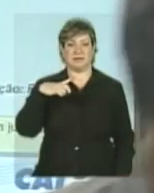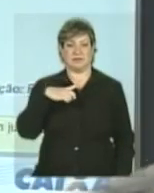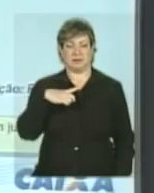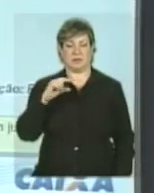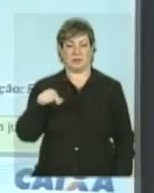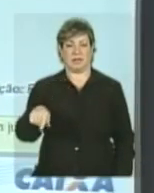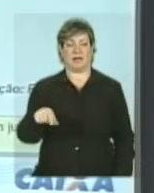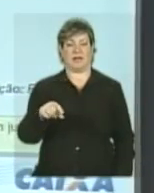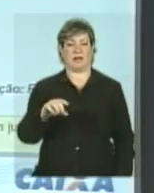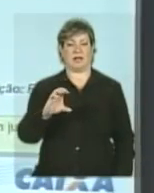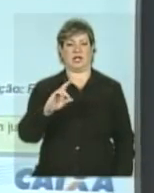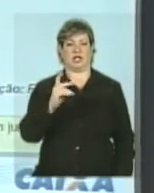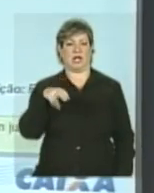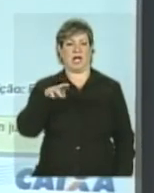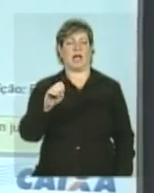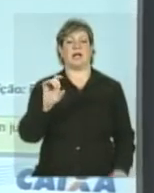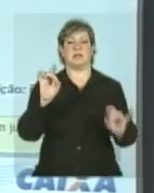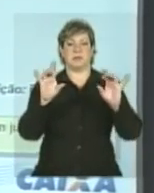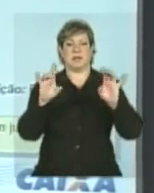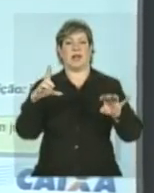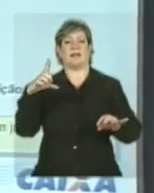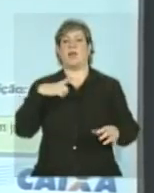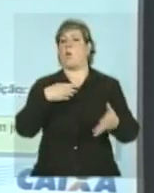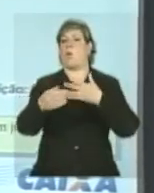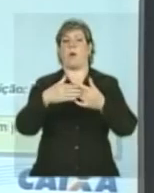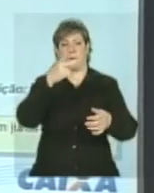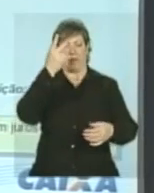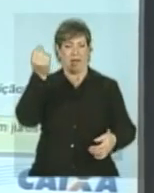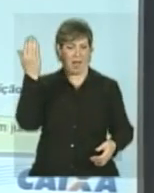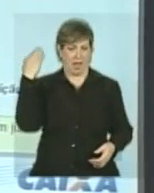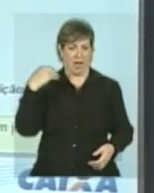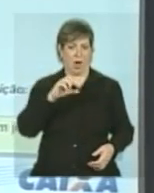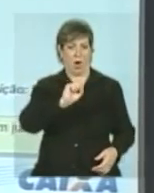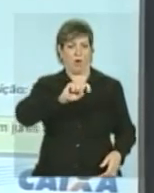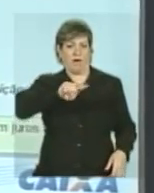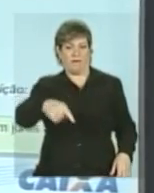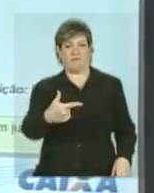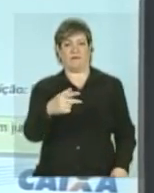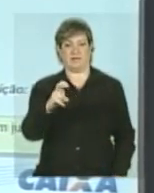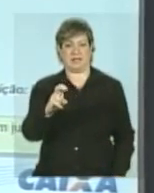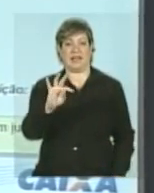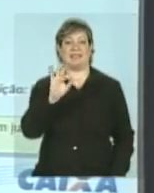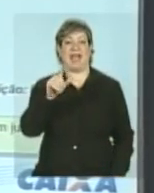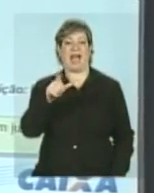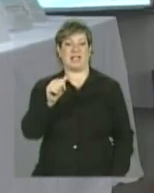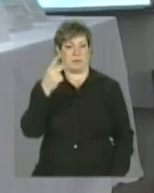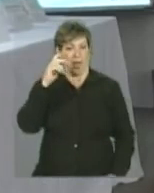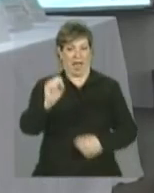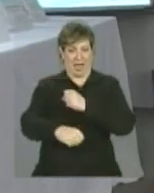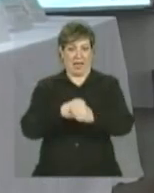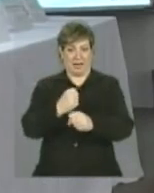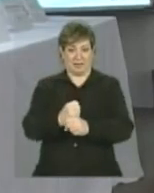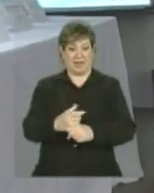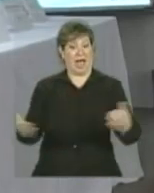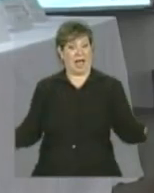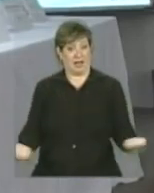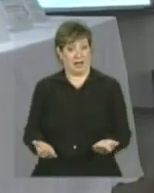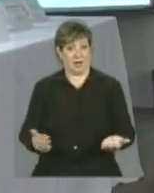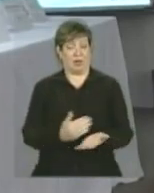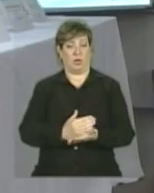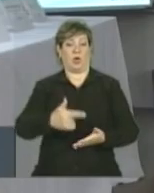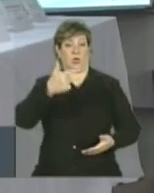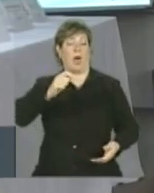o cheque especial de qualquer cidadão que tenha conta na Caixa era 8,25 a taxa anual. Esse cidadão, a partir de